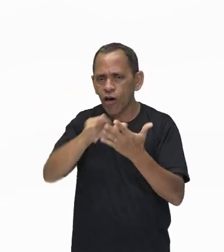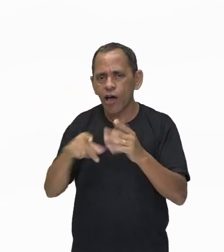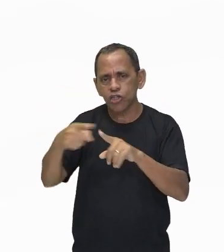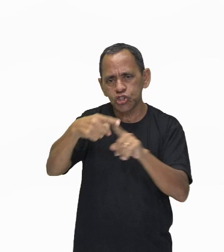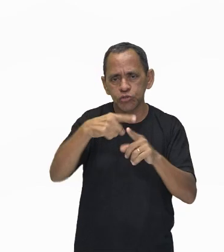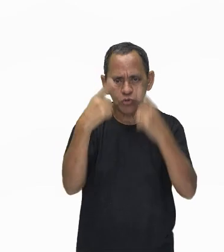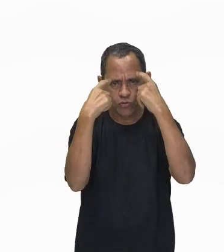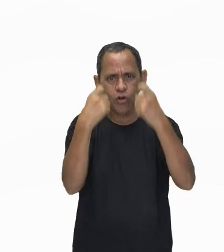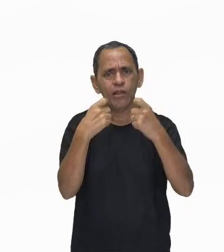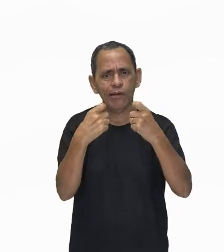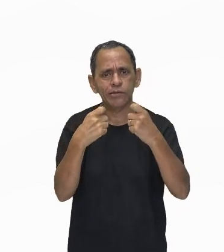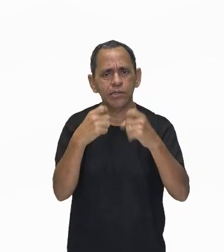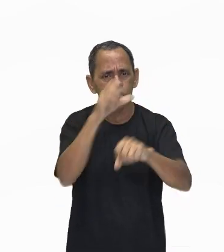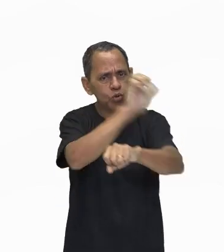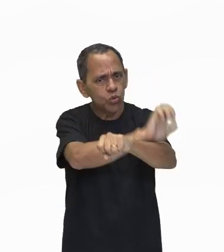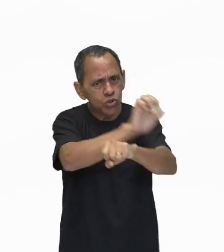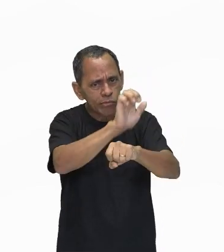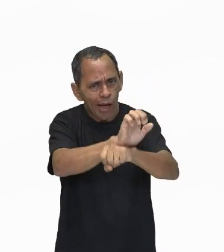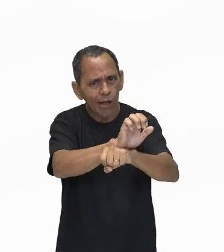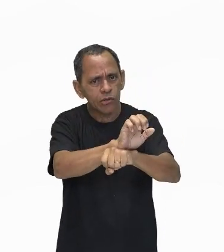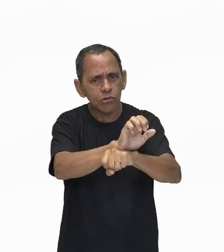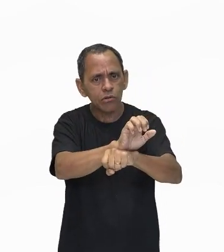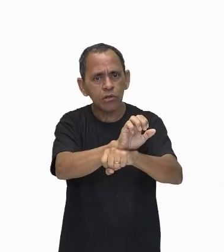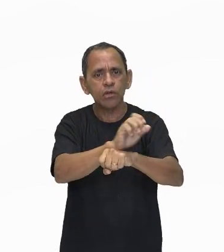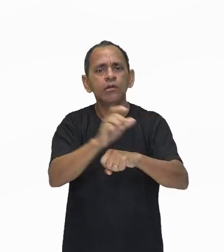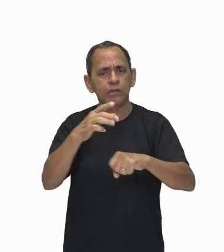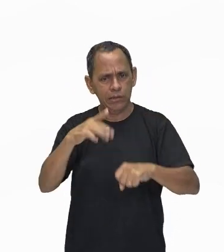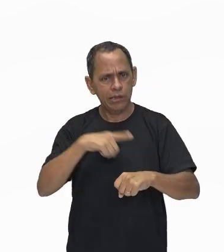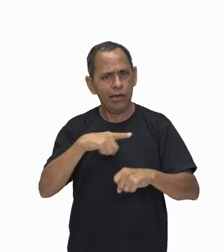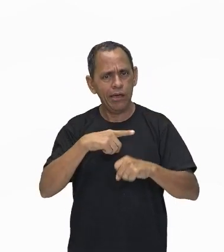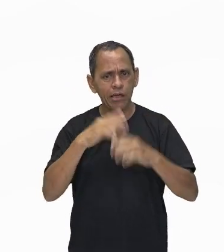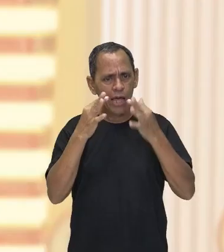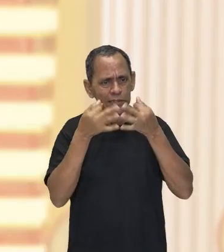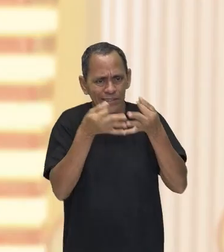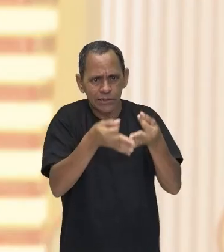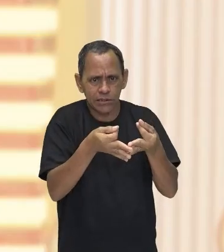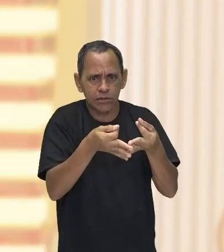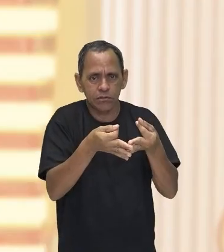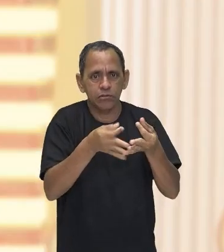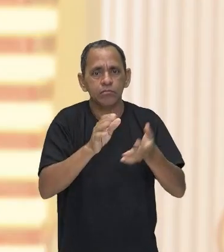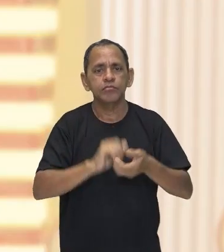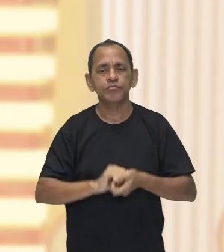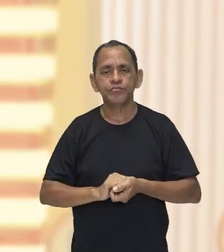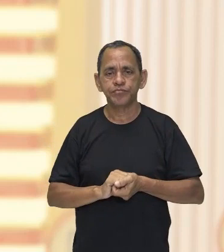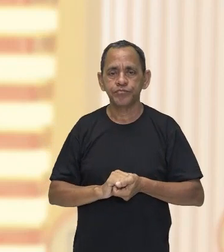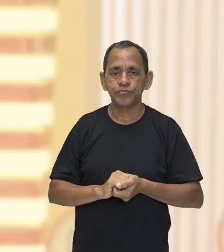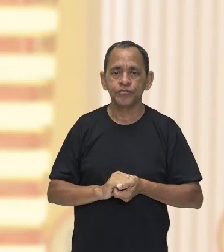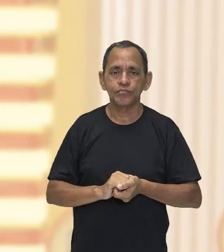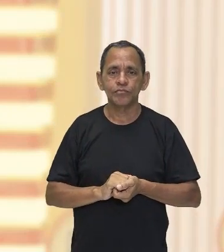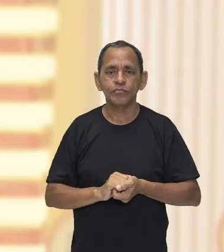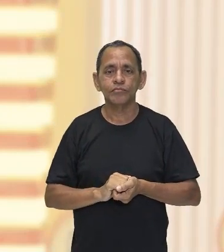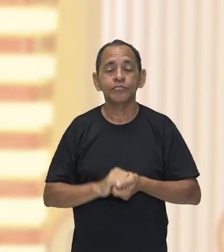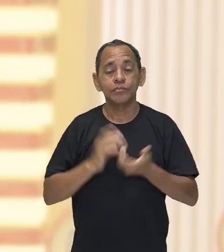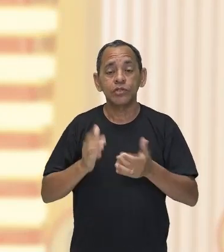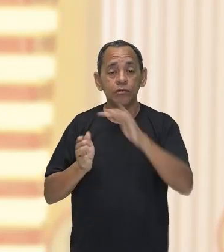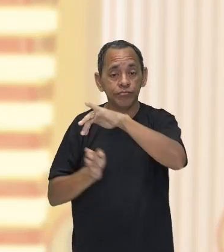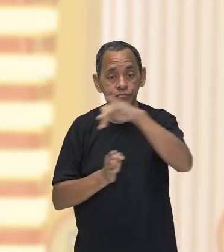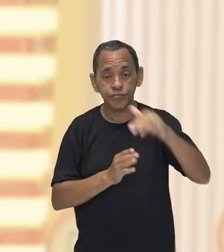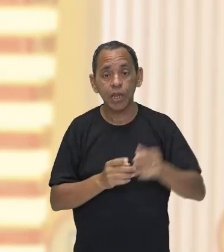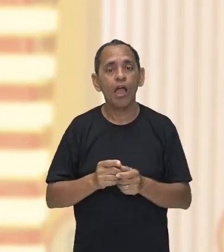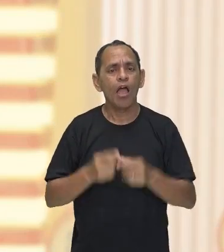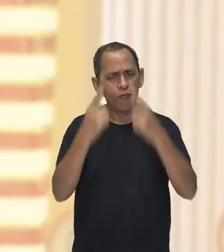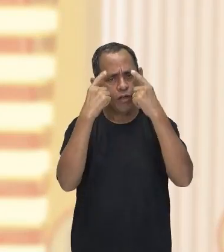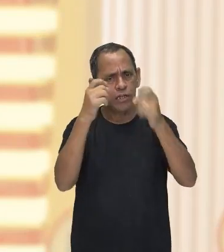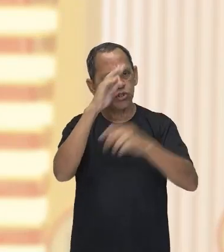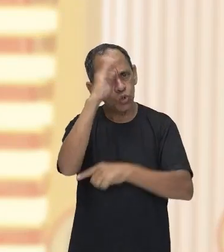de violência no Estado. Nós estamos bem atentos, então, a esses índices de pesquisa, não é mesmo? Então, olha só, a violência no Brasil,